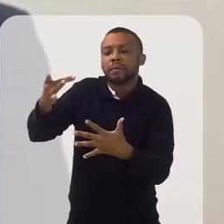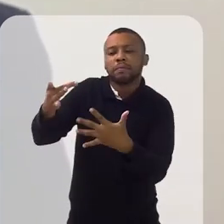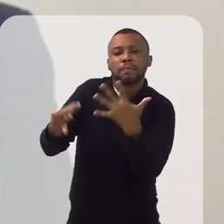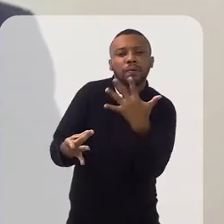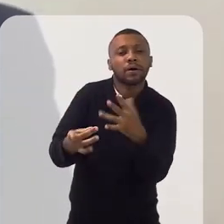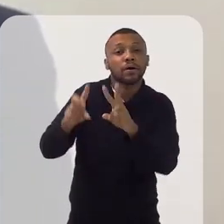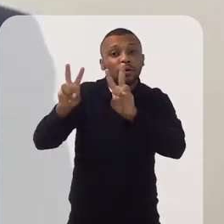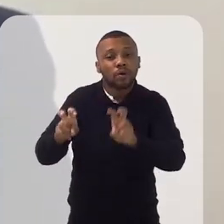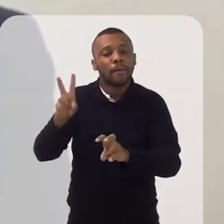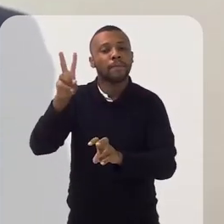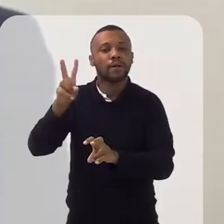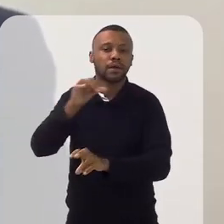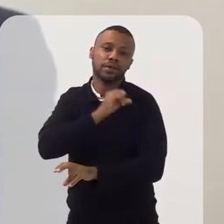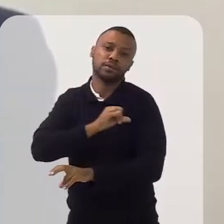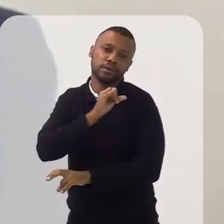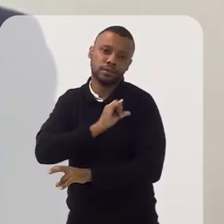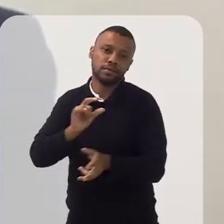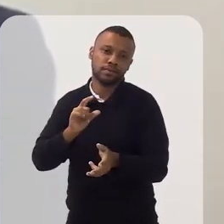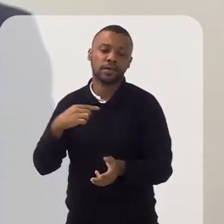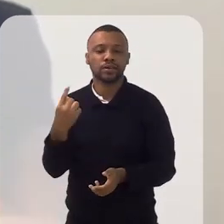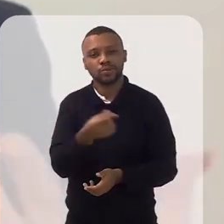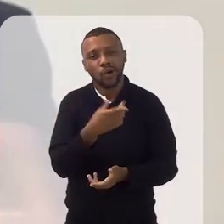de Janeiro que a gente